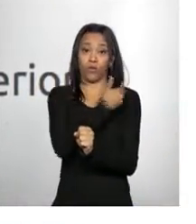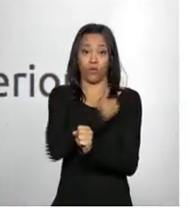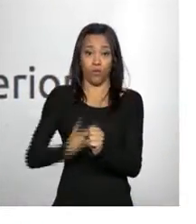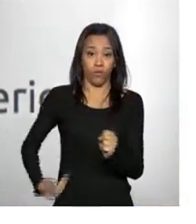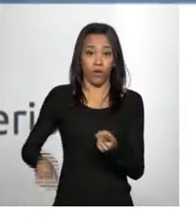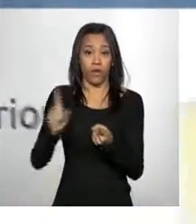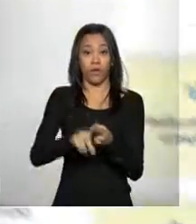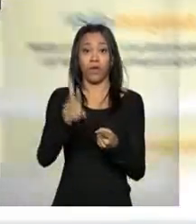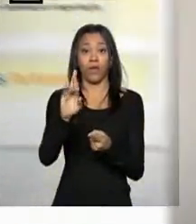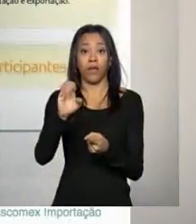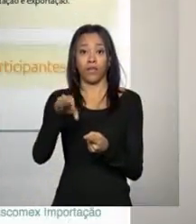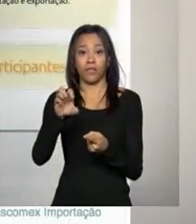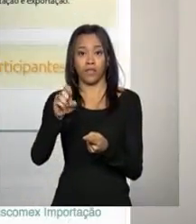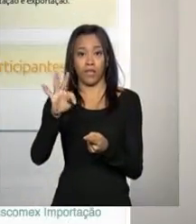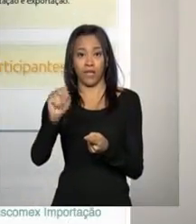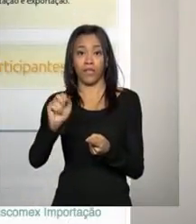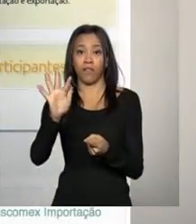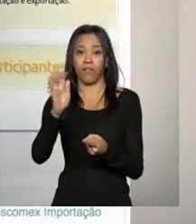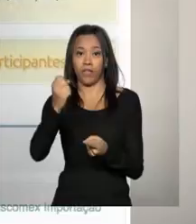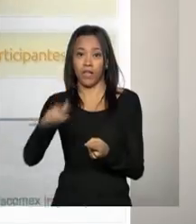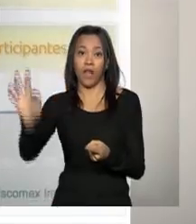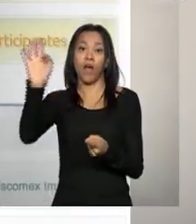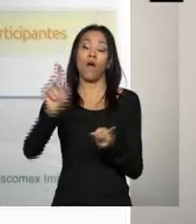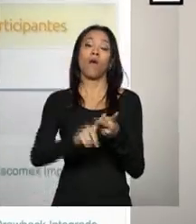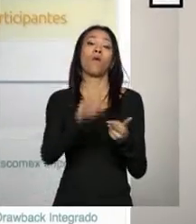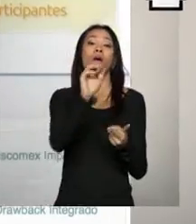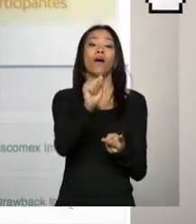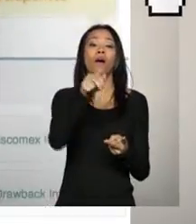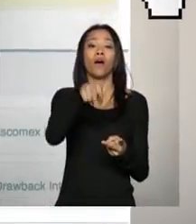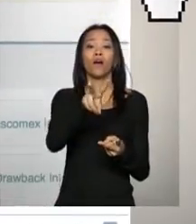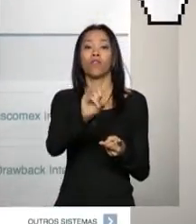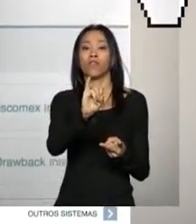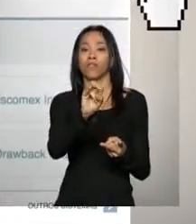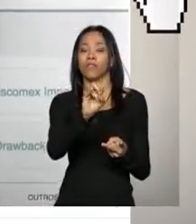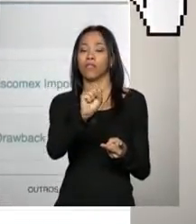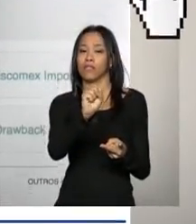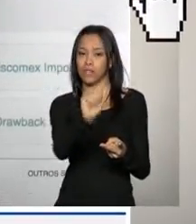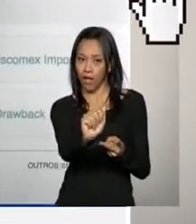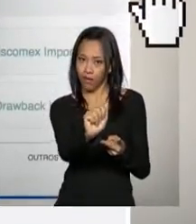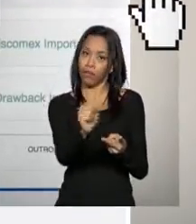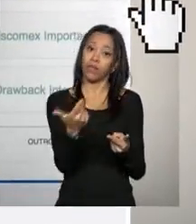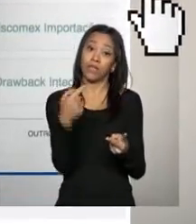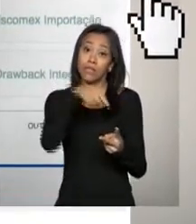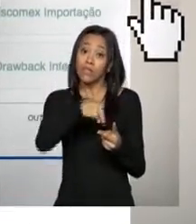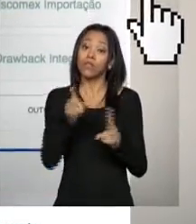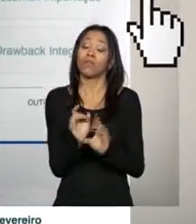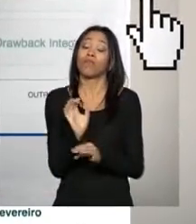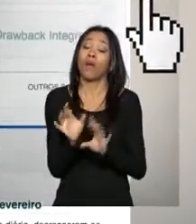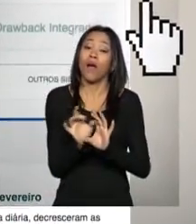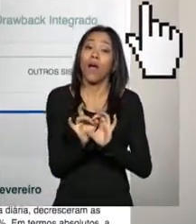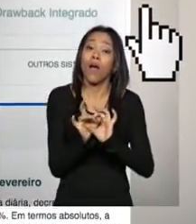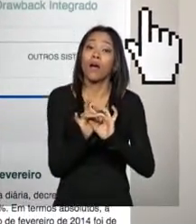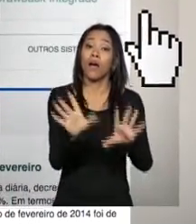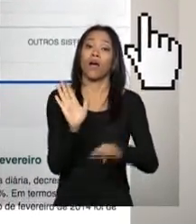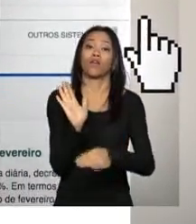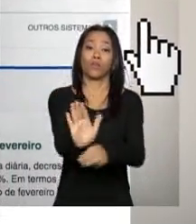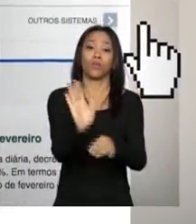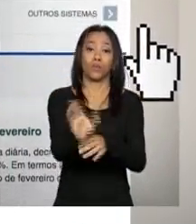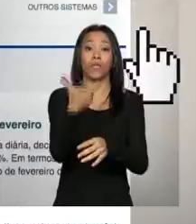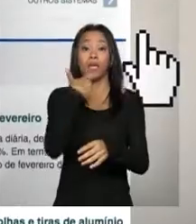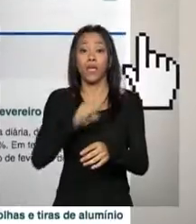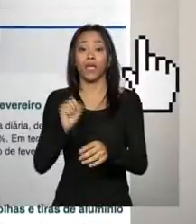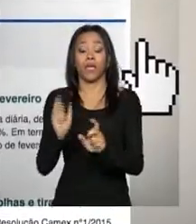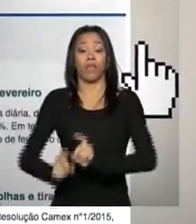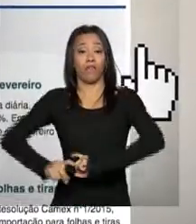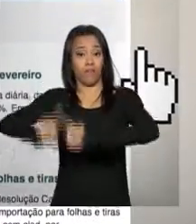a Receita Federal e a Anvisa, Agência Nacional de Vigilância Sanitária. Isso permite que importadores e